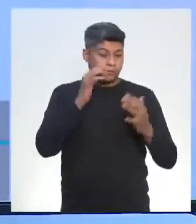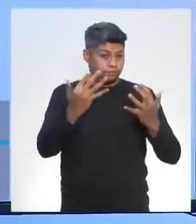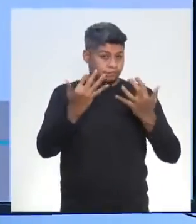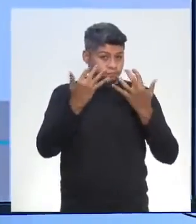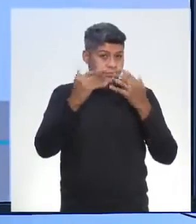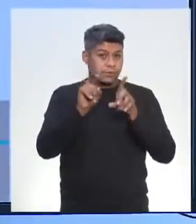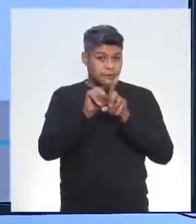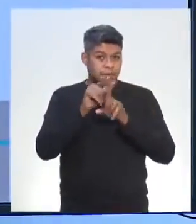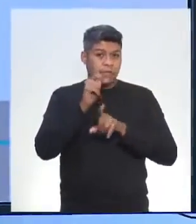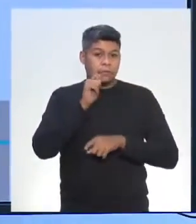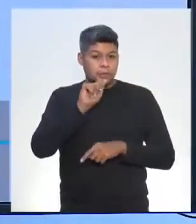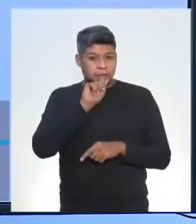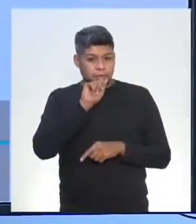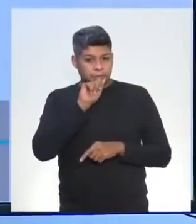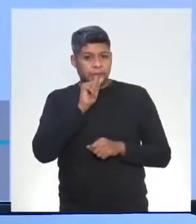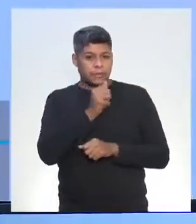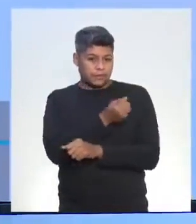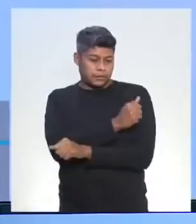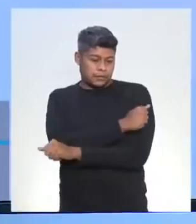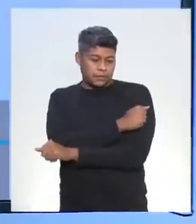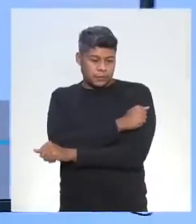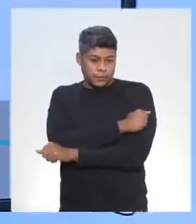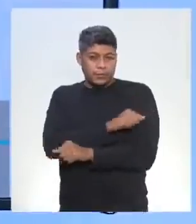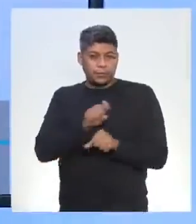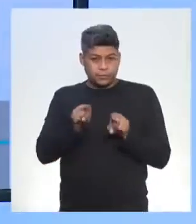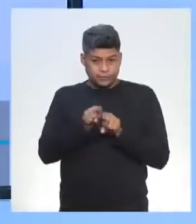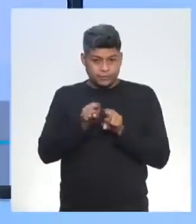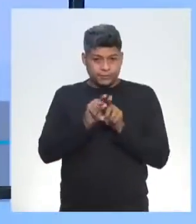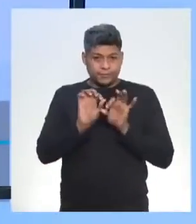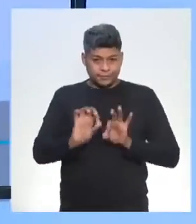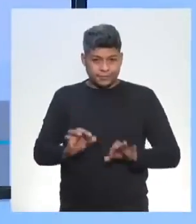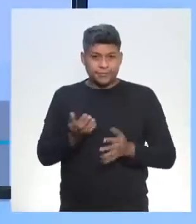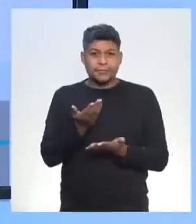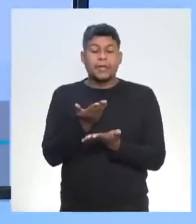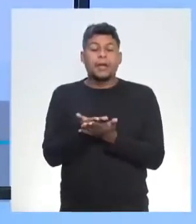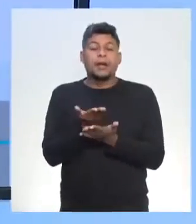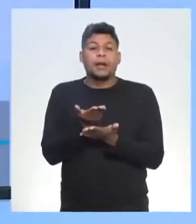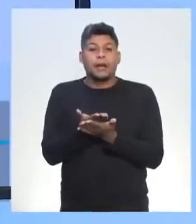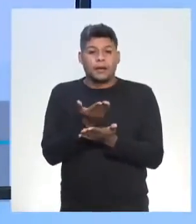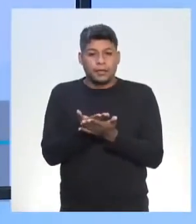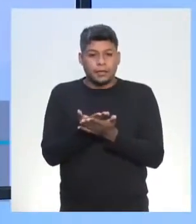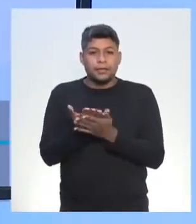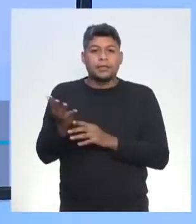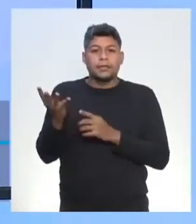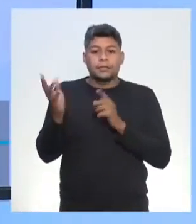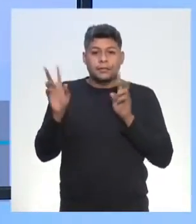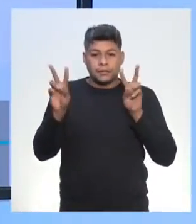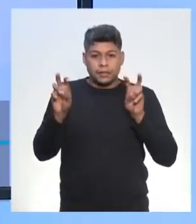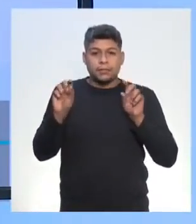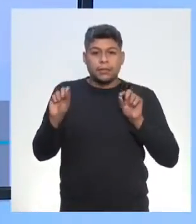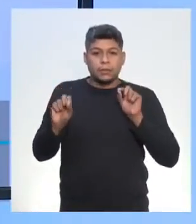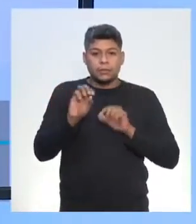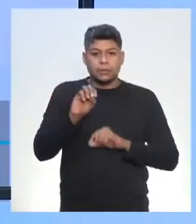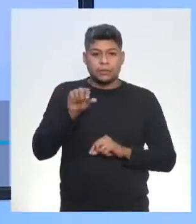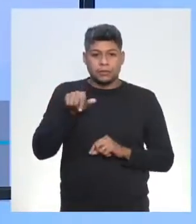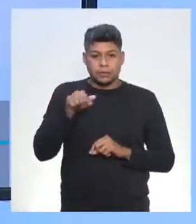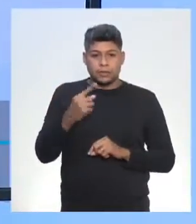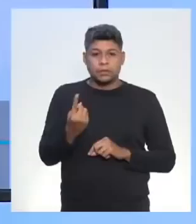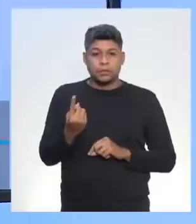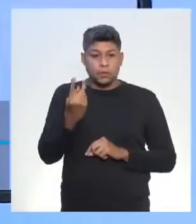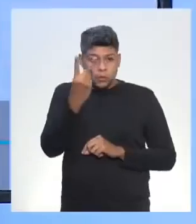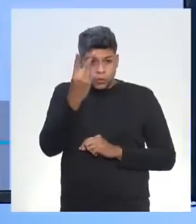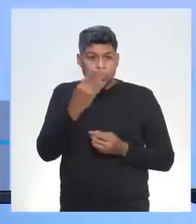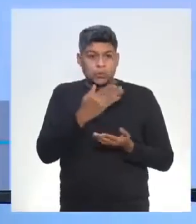e para suas mães, queridos alunos, tá certo? Então vamos voltar para a nossa aula. A nossa habilidade de hoje é a habilidade 0712. A gente